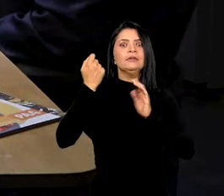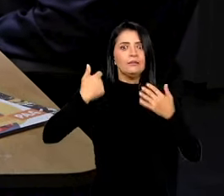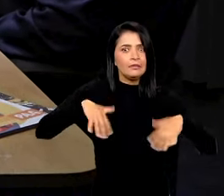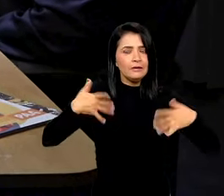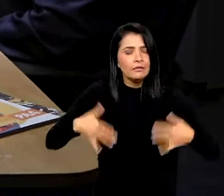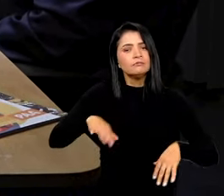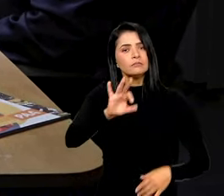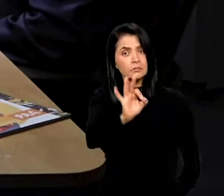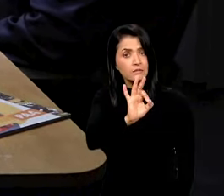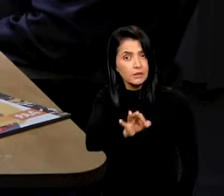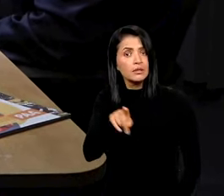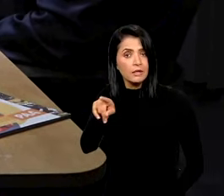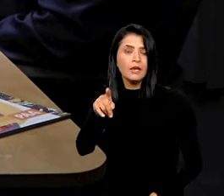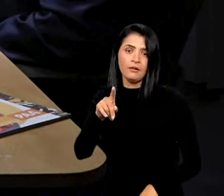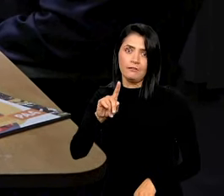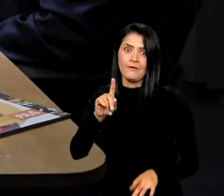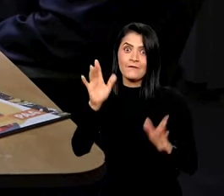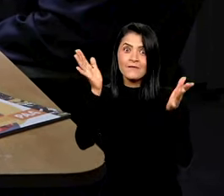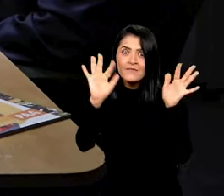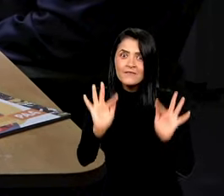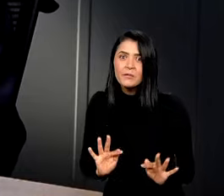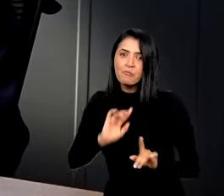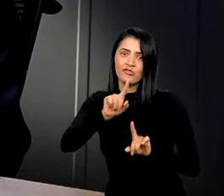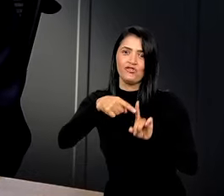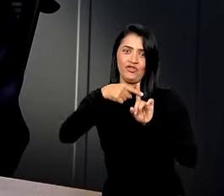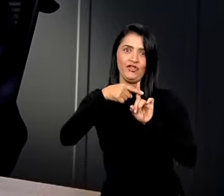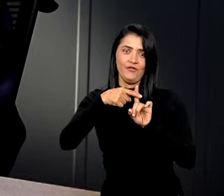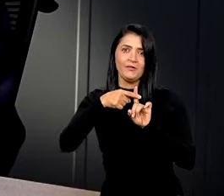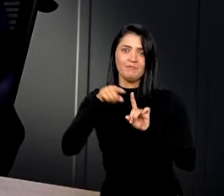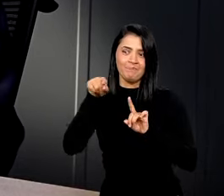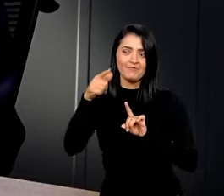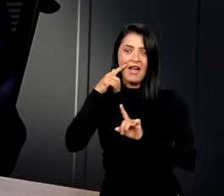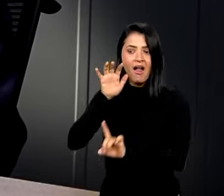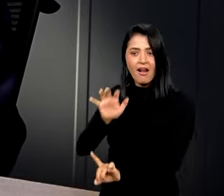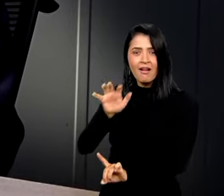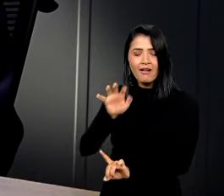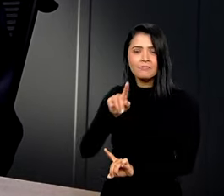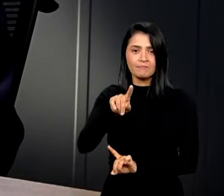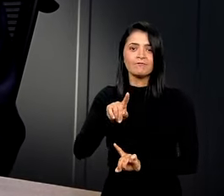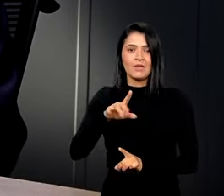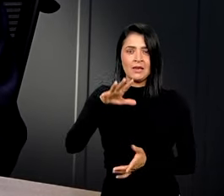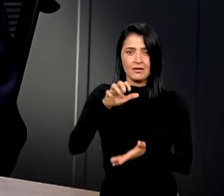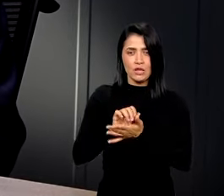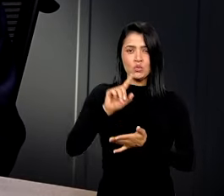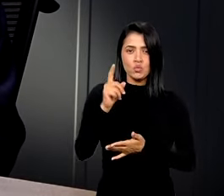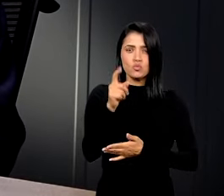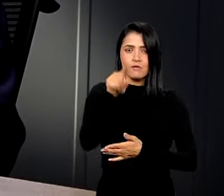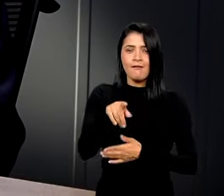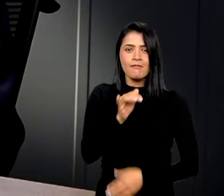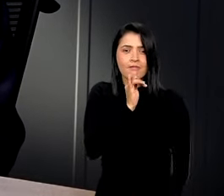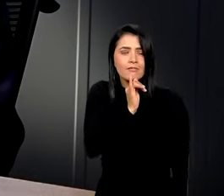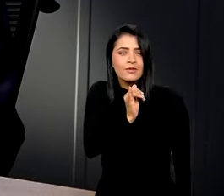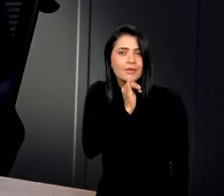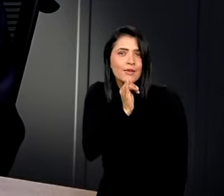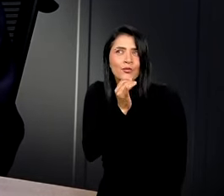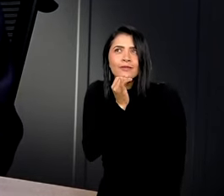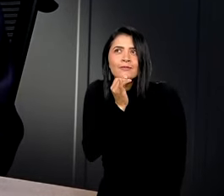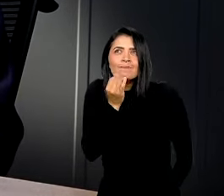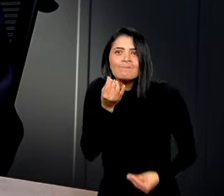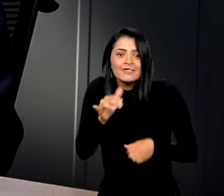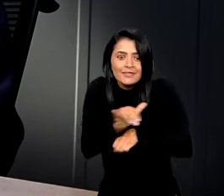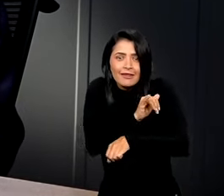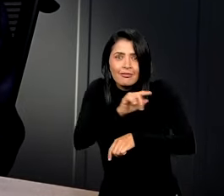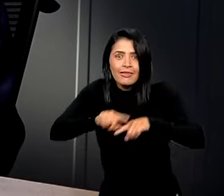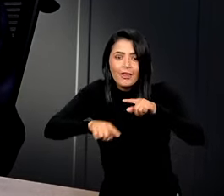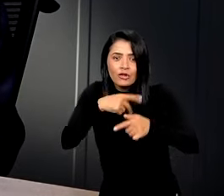Está sendo muito impactado e, felizmente, de maneira positiva. O Cadastro Único é um exemplo